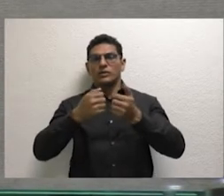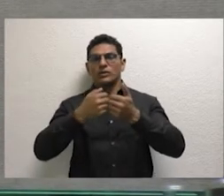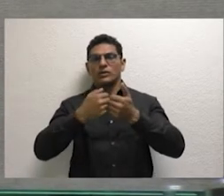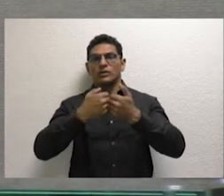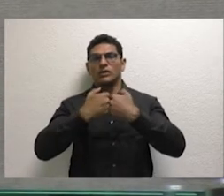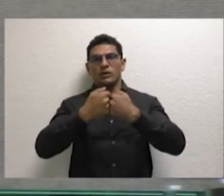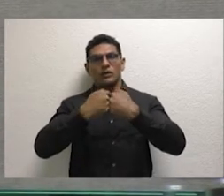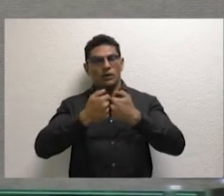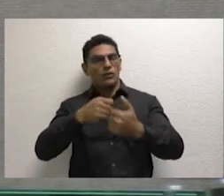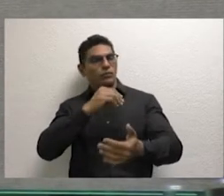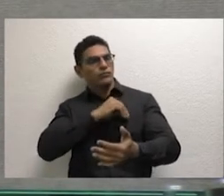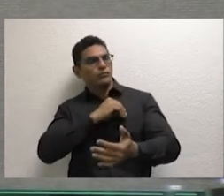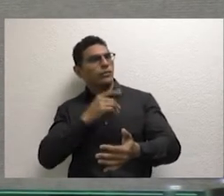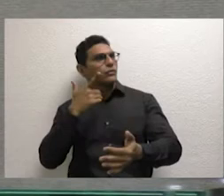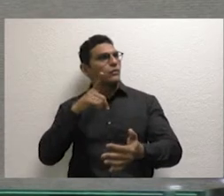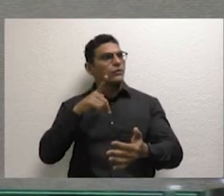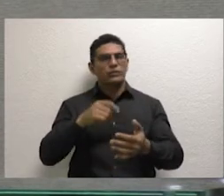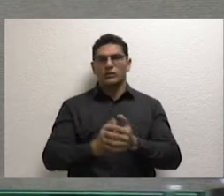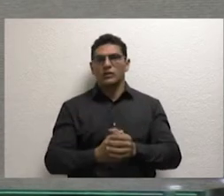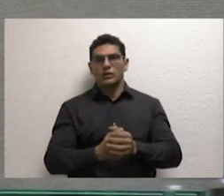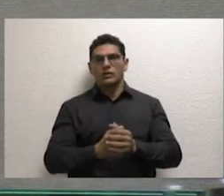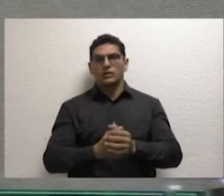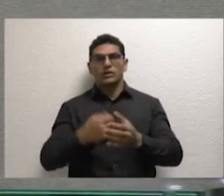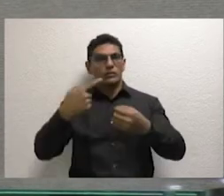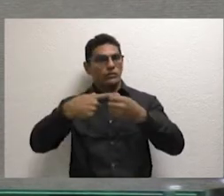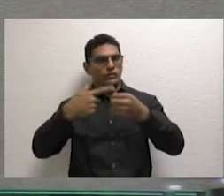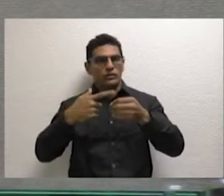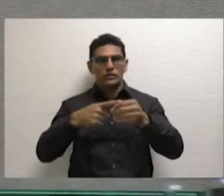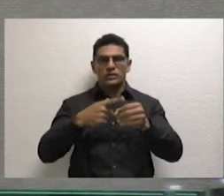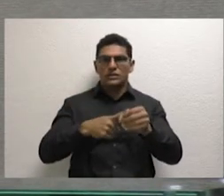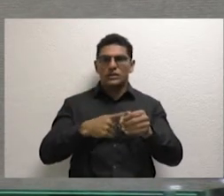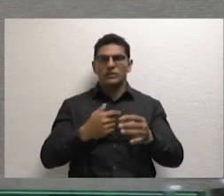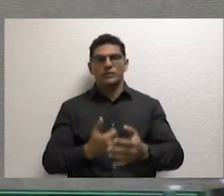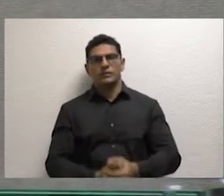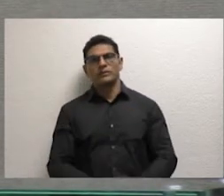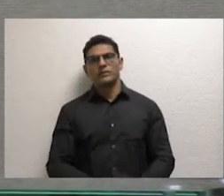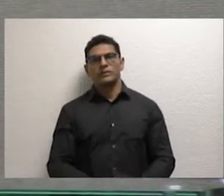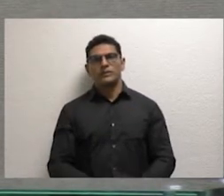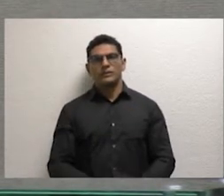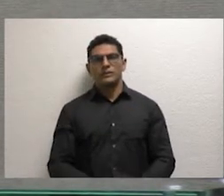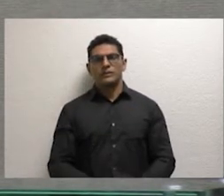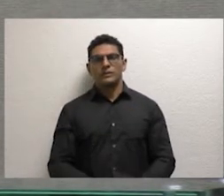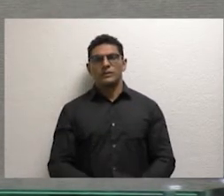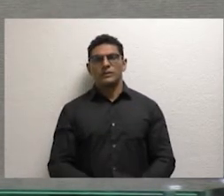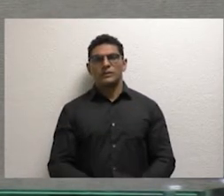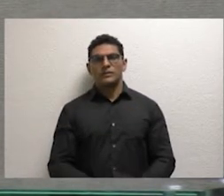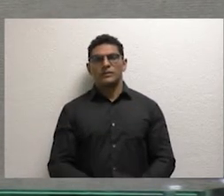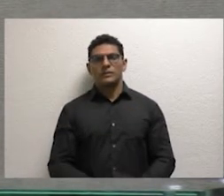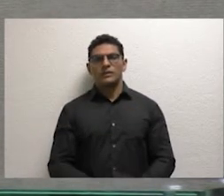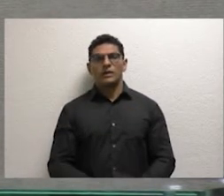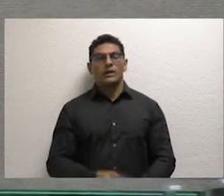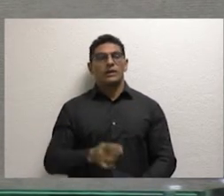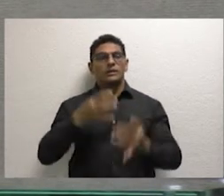muitas vezes não podem estar aqui com vocês que estão no interior quero falar de pontos positivos que eu vi na